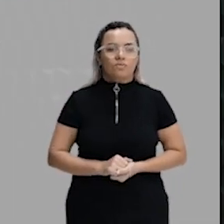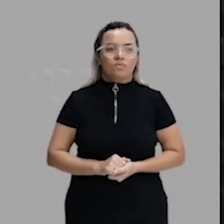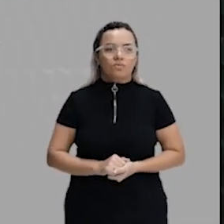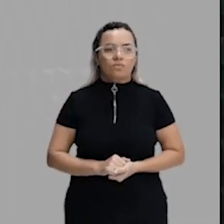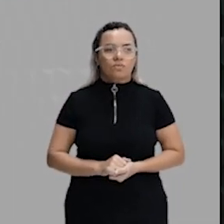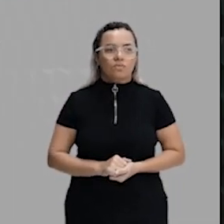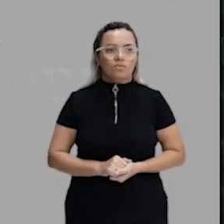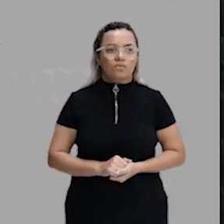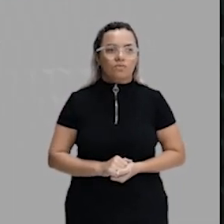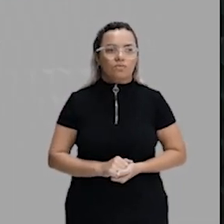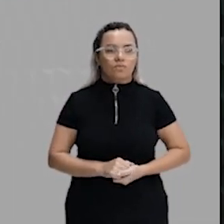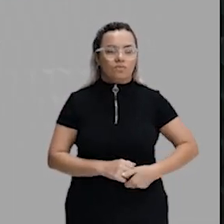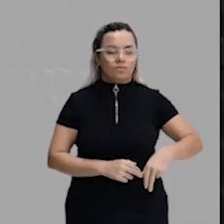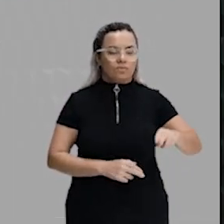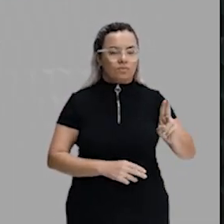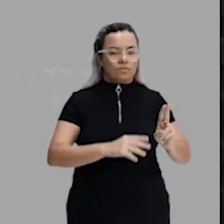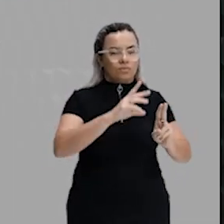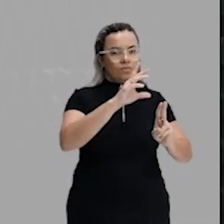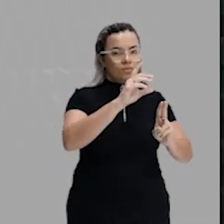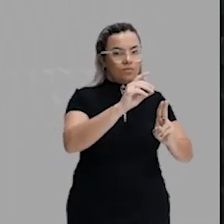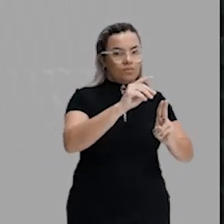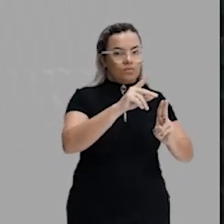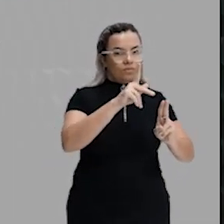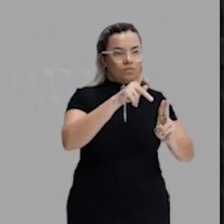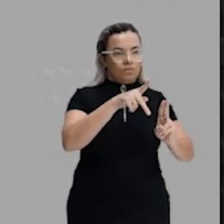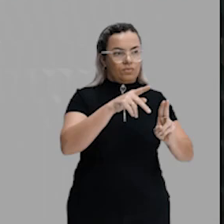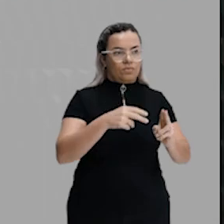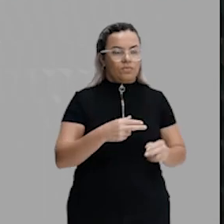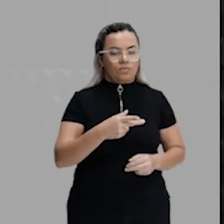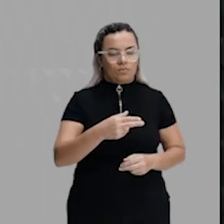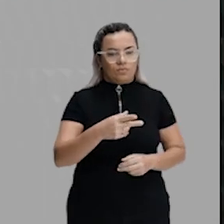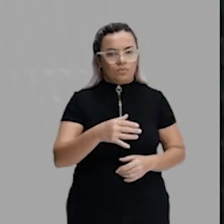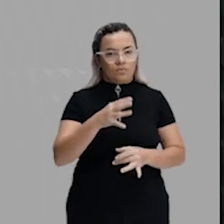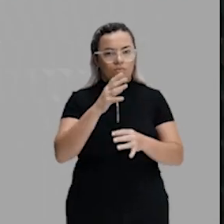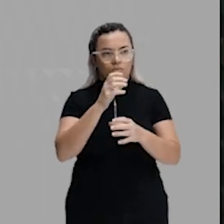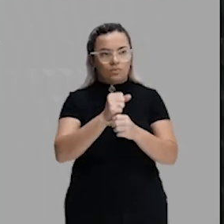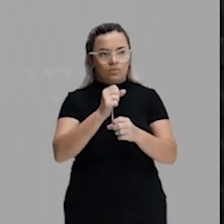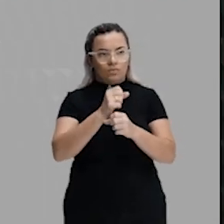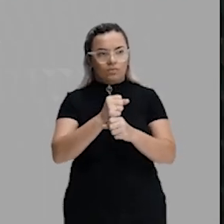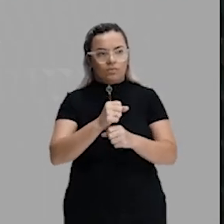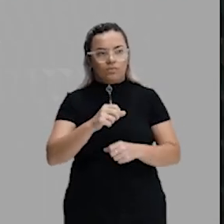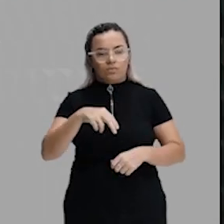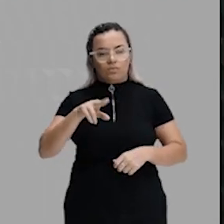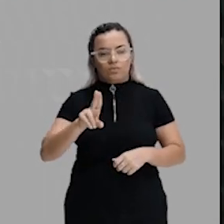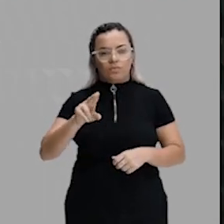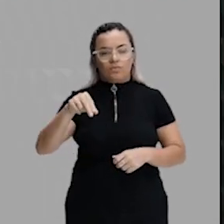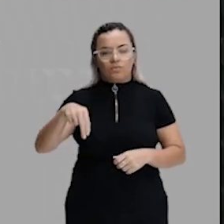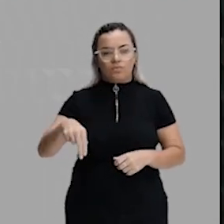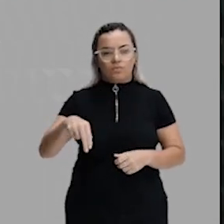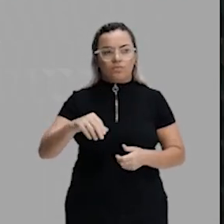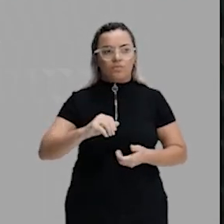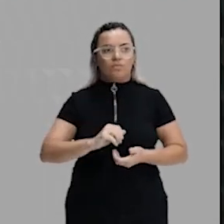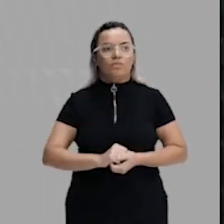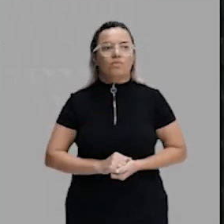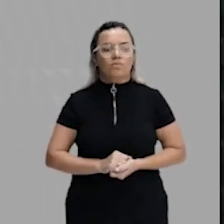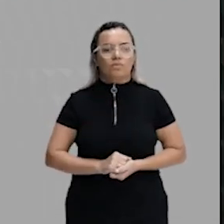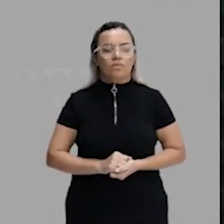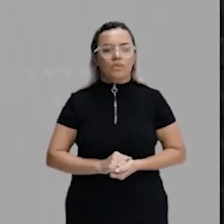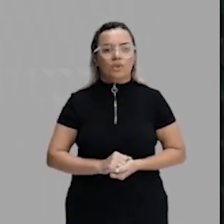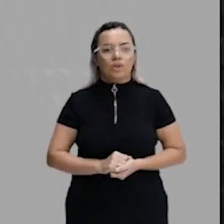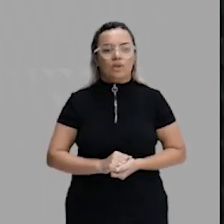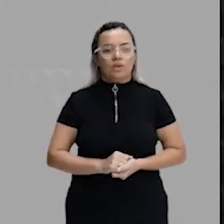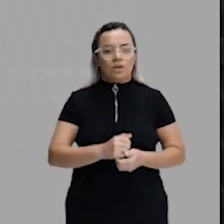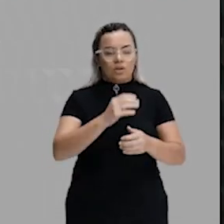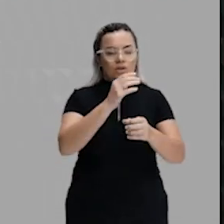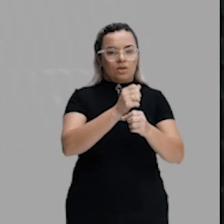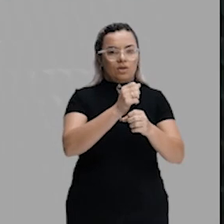a DDP vai ser igual ao somatório das DDPs, vou botar aqui N, com N